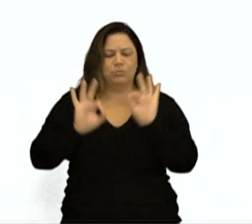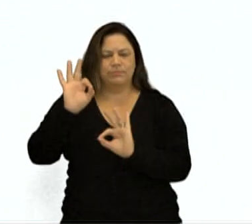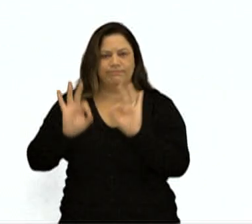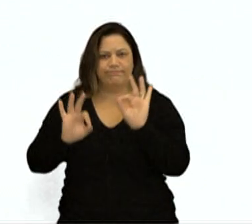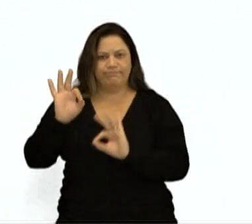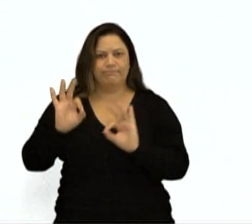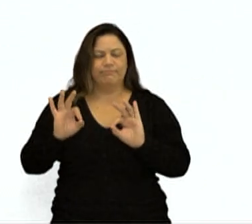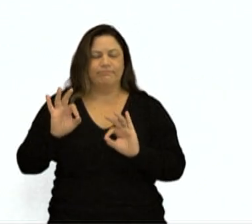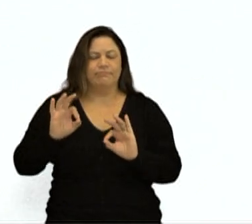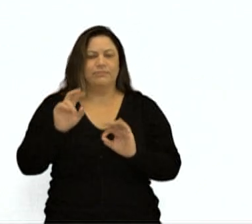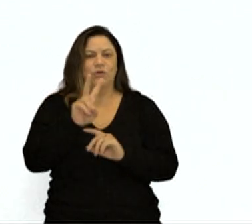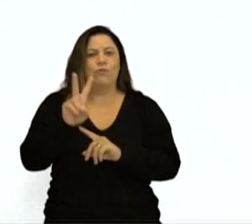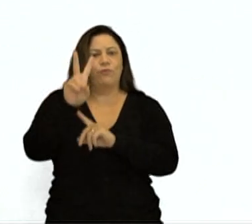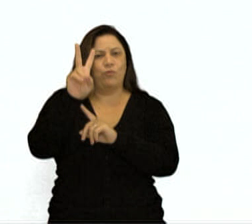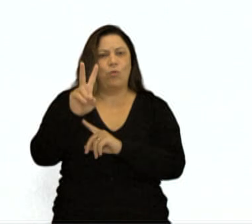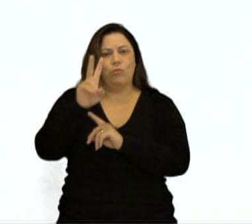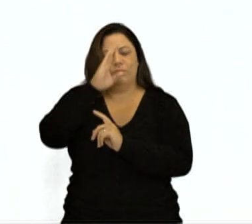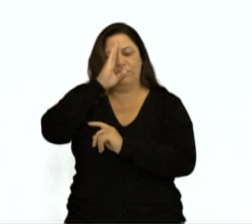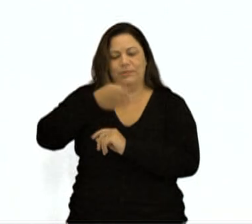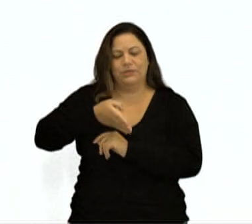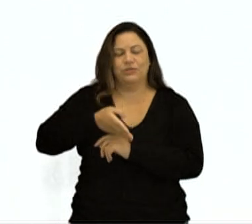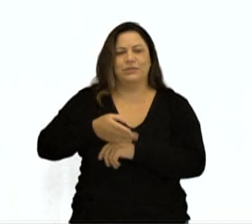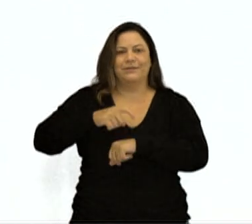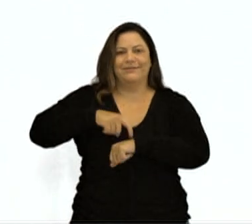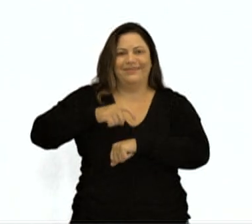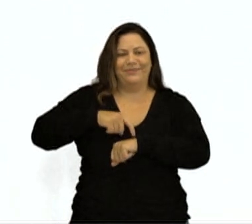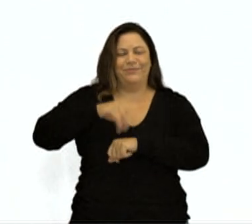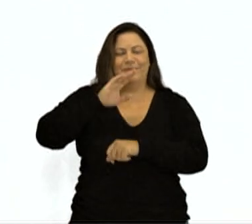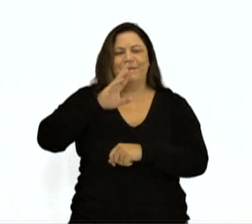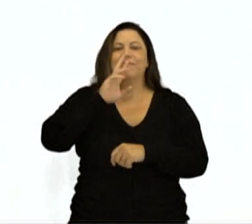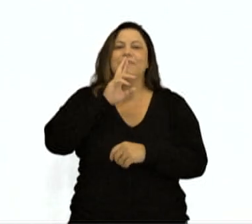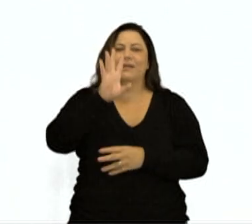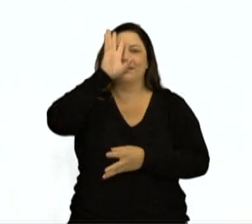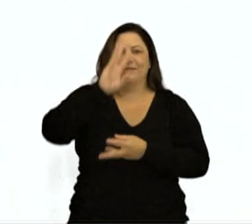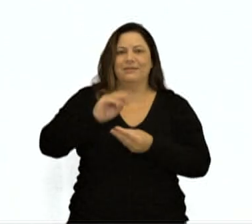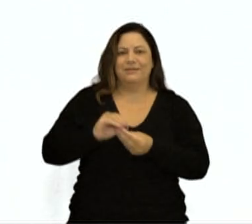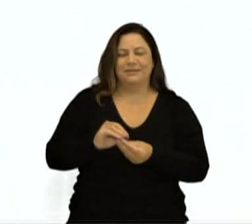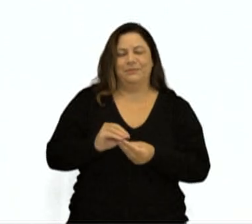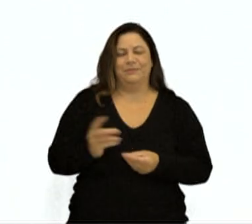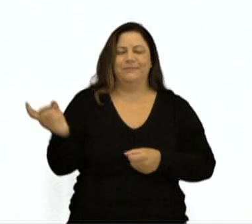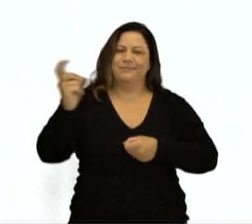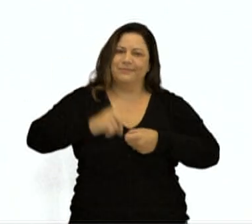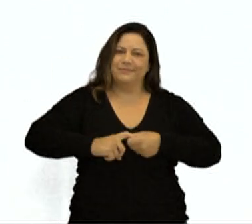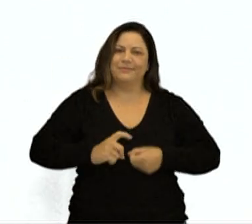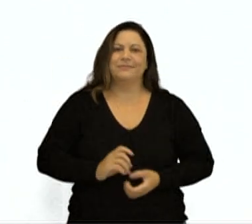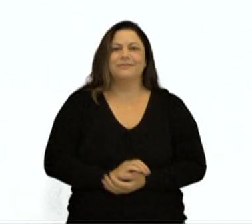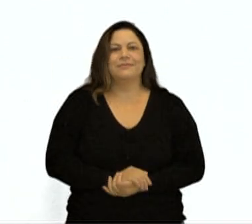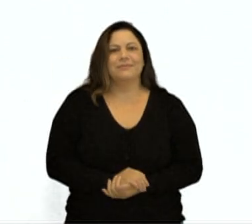já conhece, é aplicação direta. Vou dar um tempinho para vocês resolverem e já voltamos.